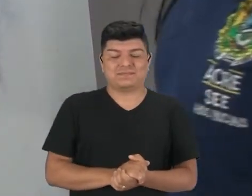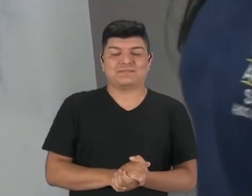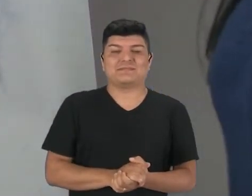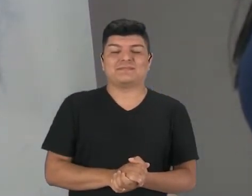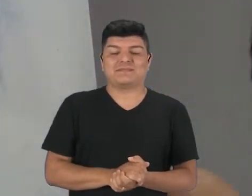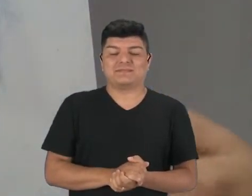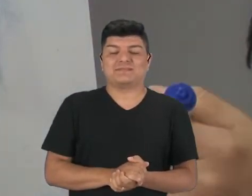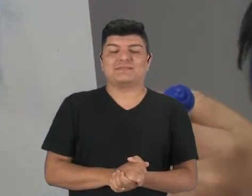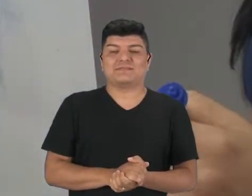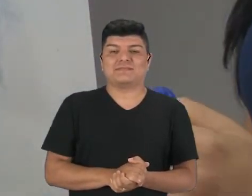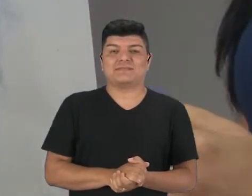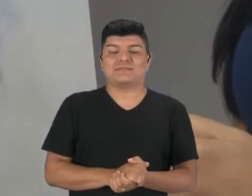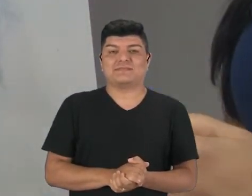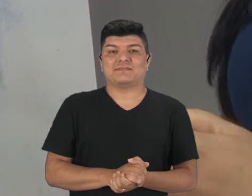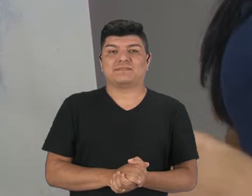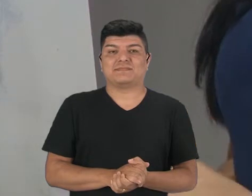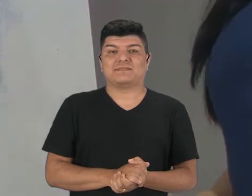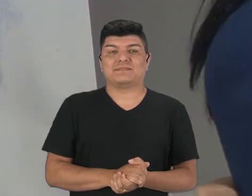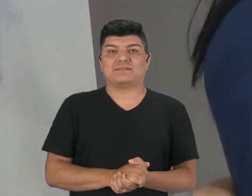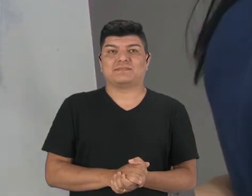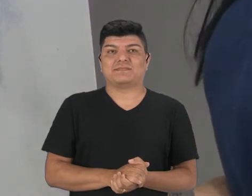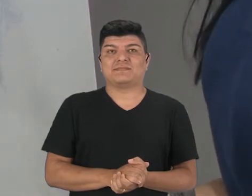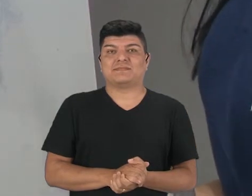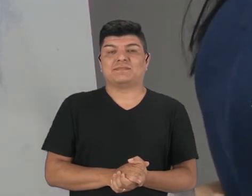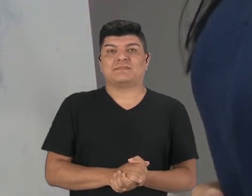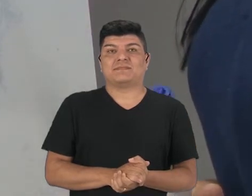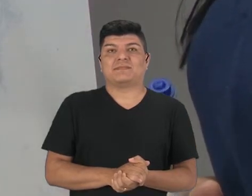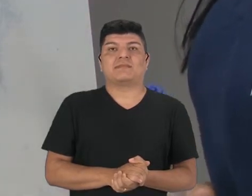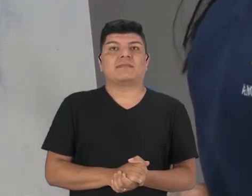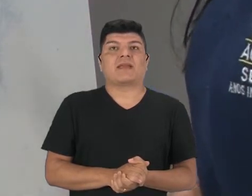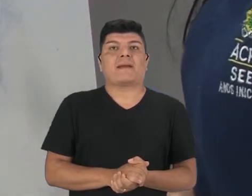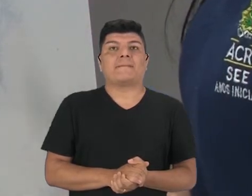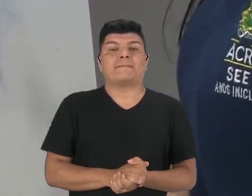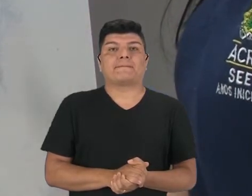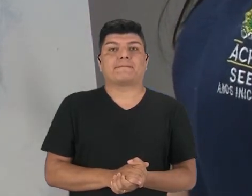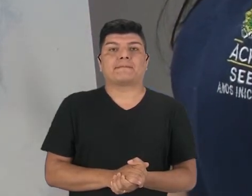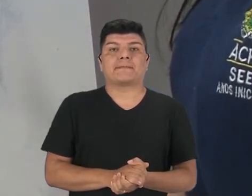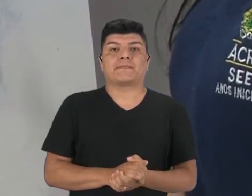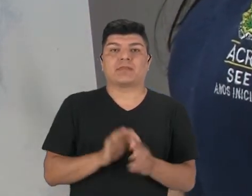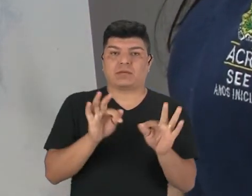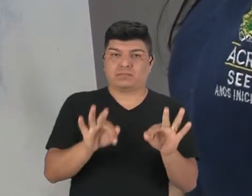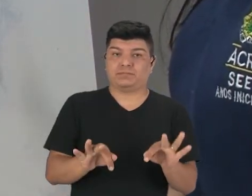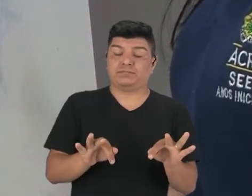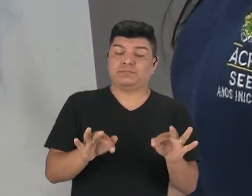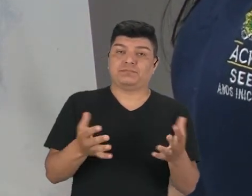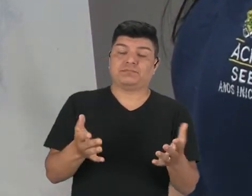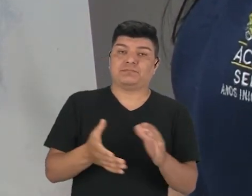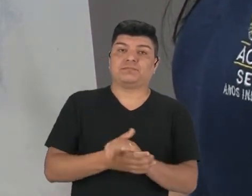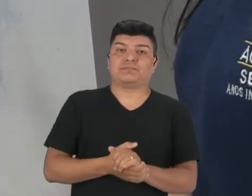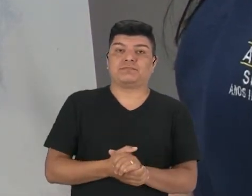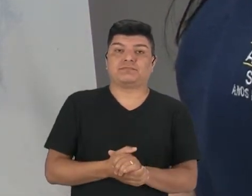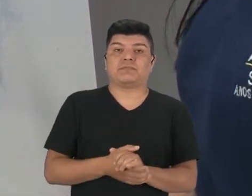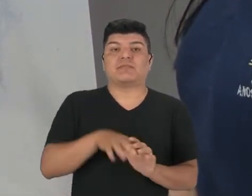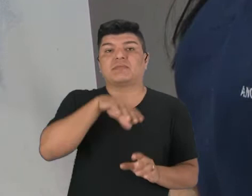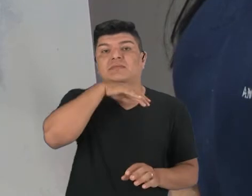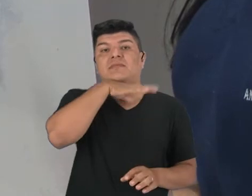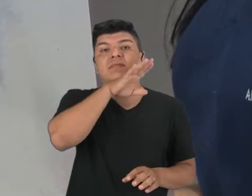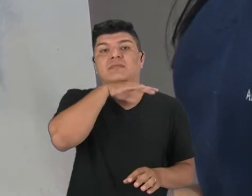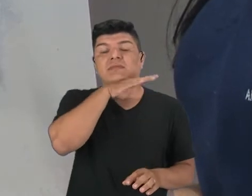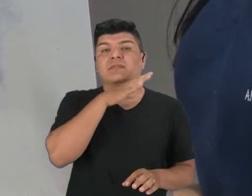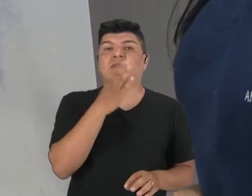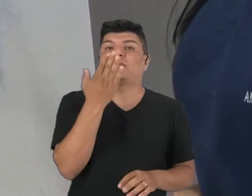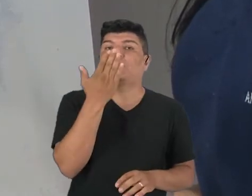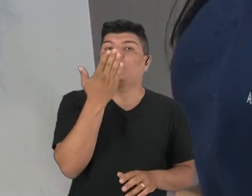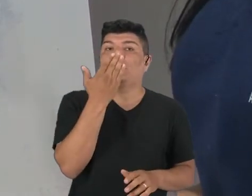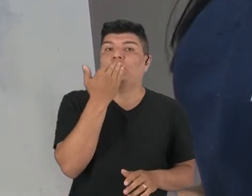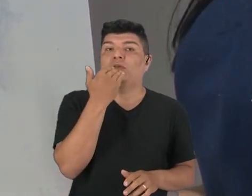herbívoros. Ok? Número 1. E vamos para a última alternativa aqui, ó. São os animais que